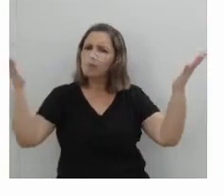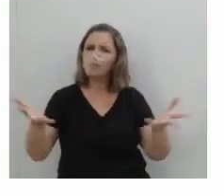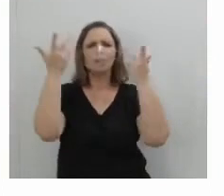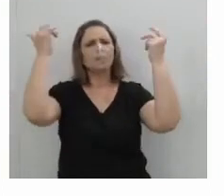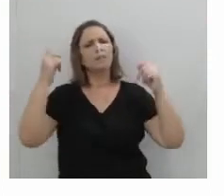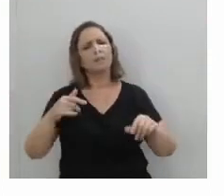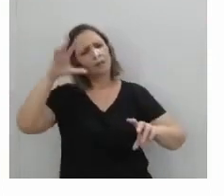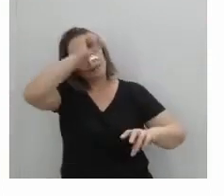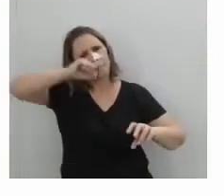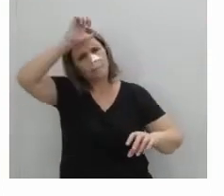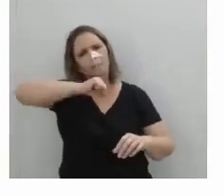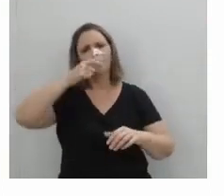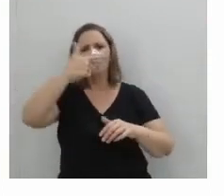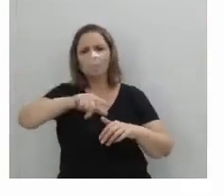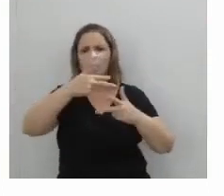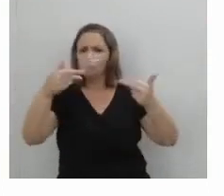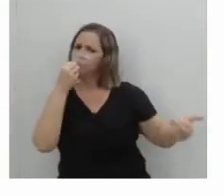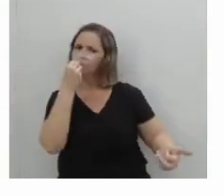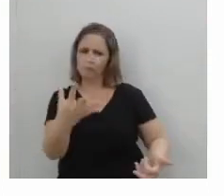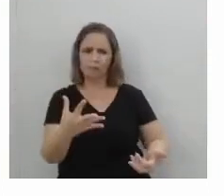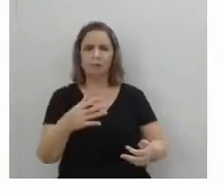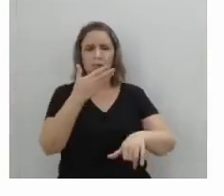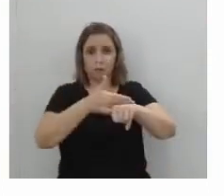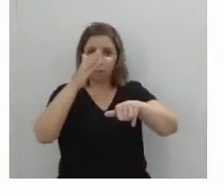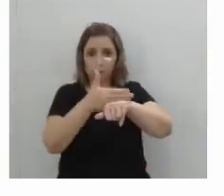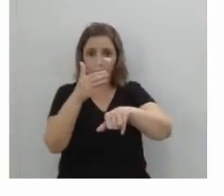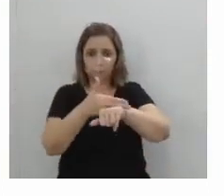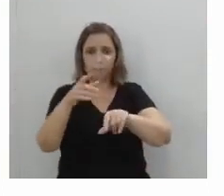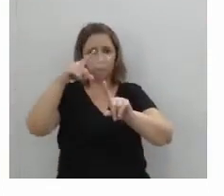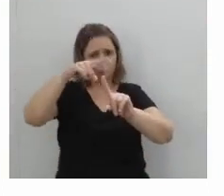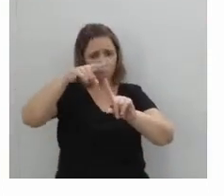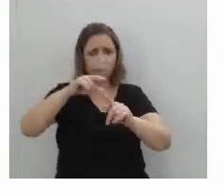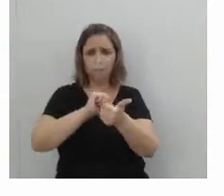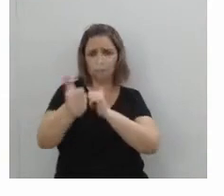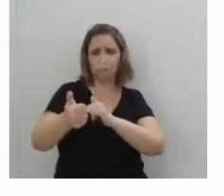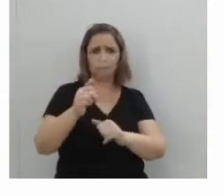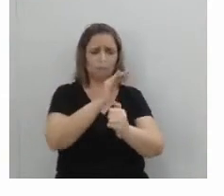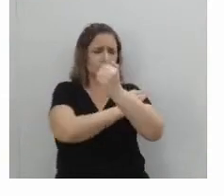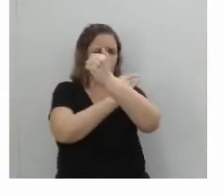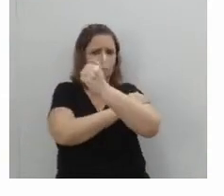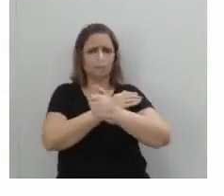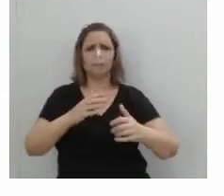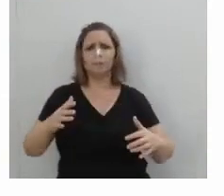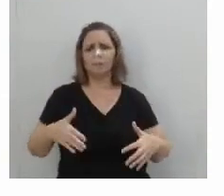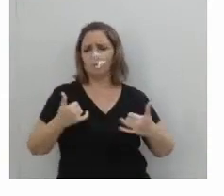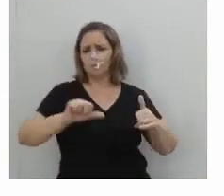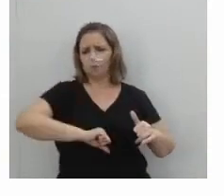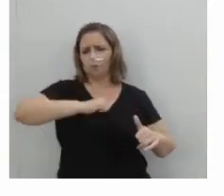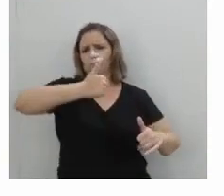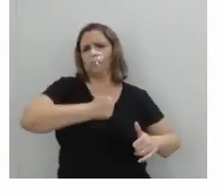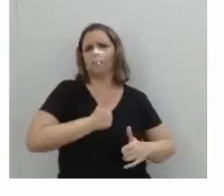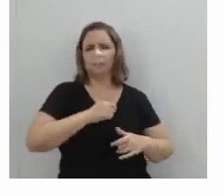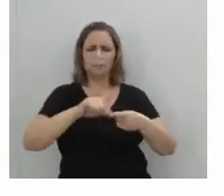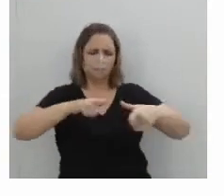aprender, dentre vários outros benefícios. A prática da modalidade esportiva, ela fortalece a autoestima, ela cria o hábito de